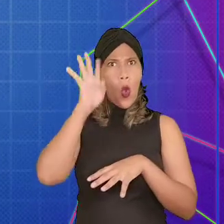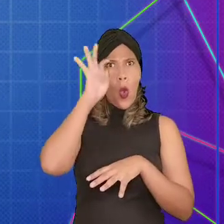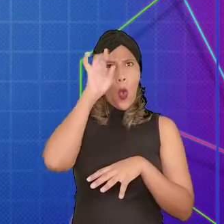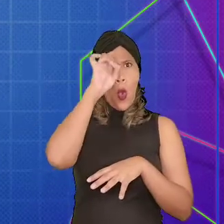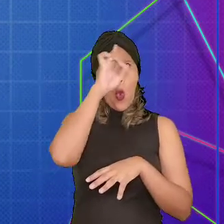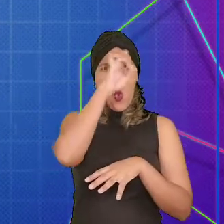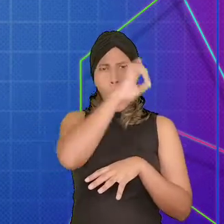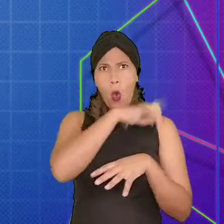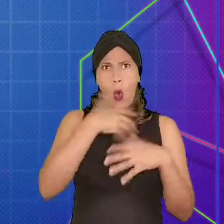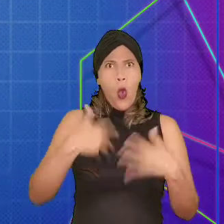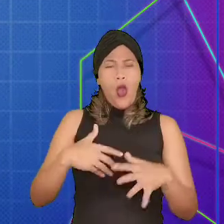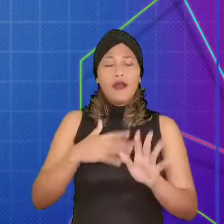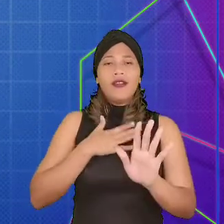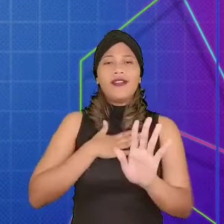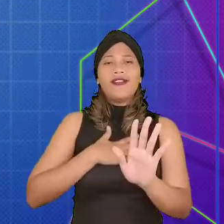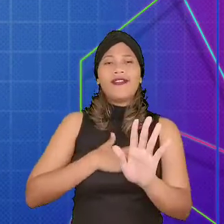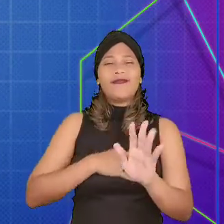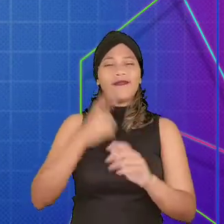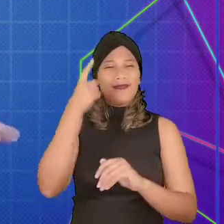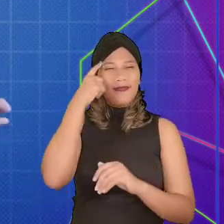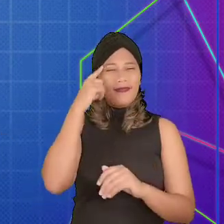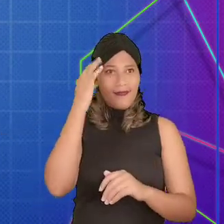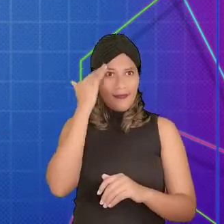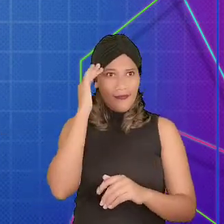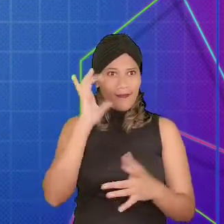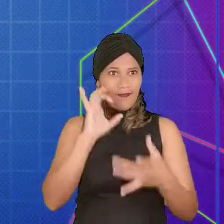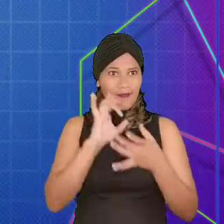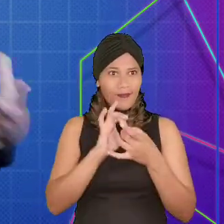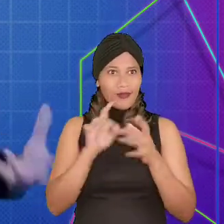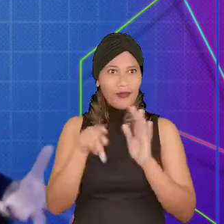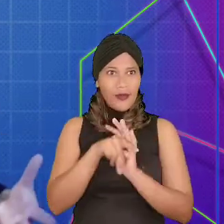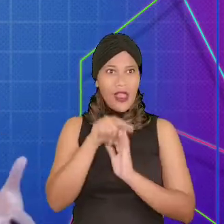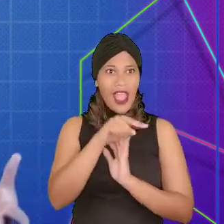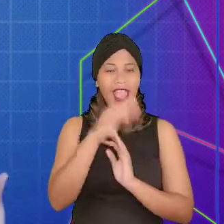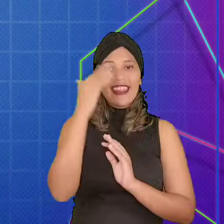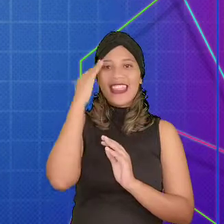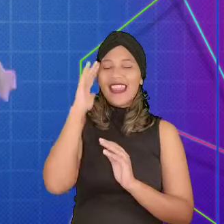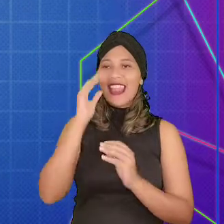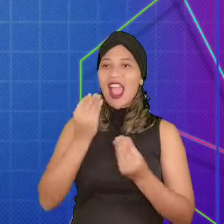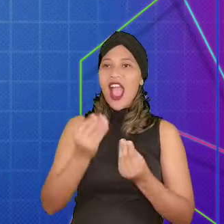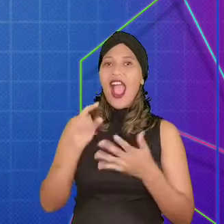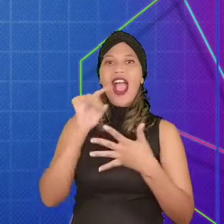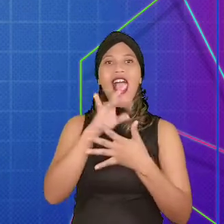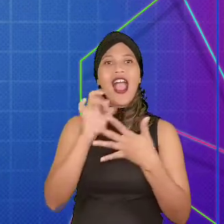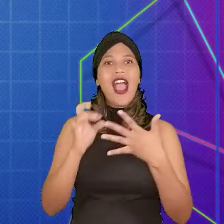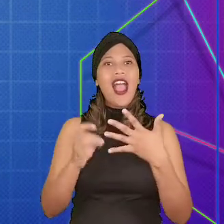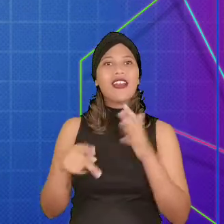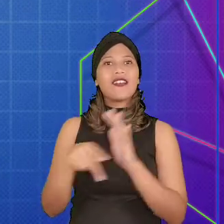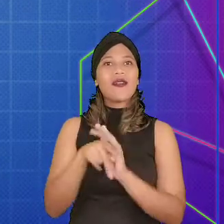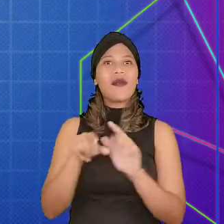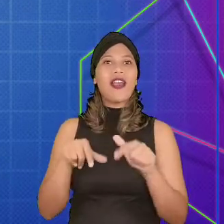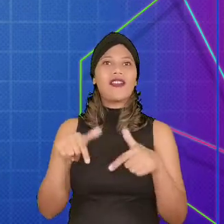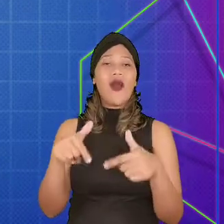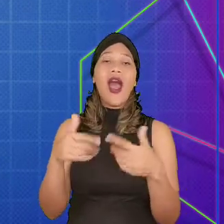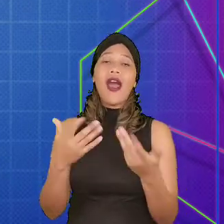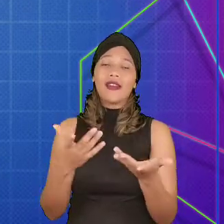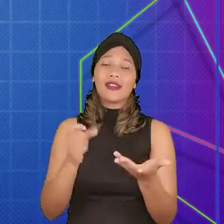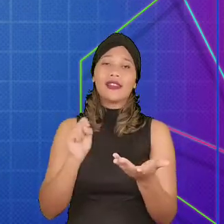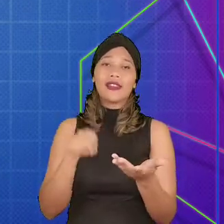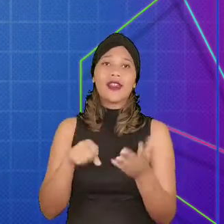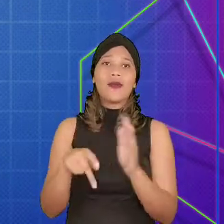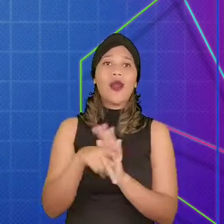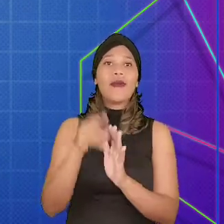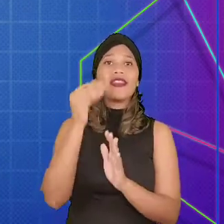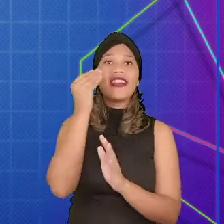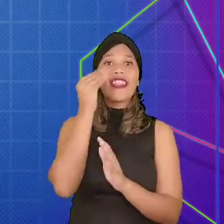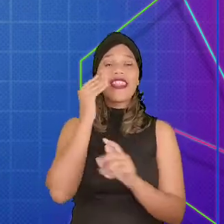gente imagina. A partir do pensamento algorítmico, a gente pode tentar entender o funcionamento de cada fórmula. E aí sim, a